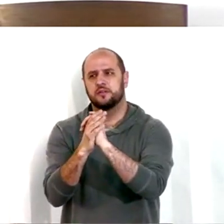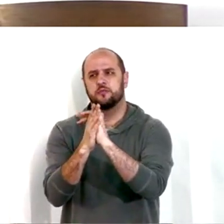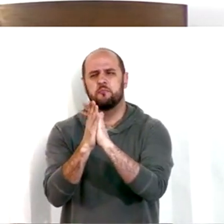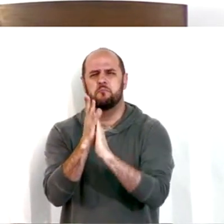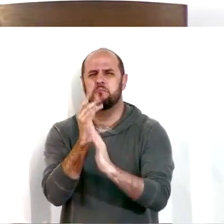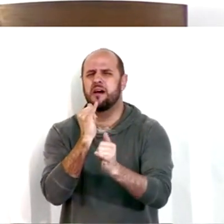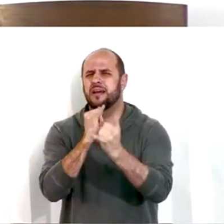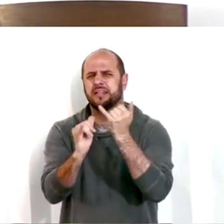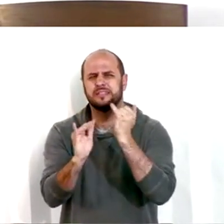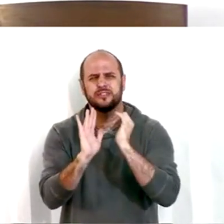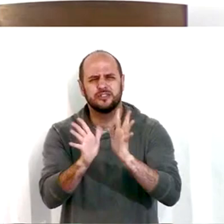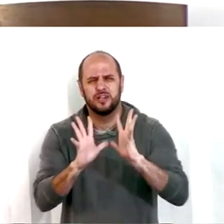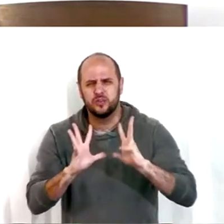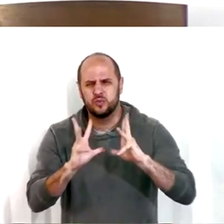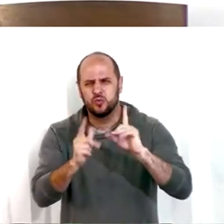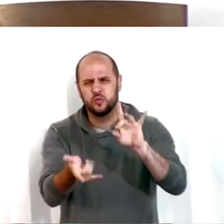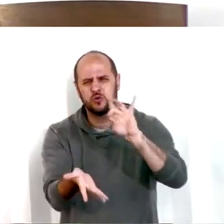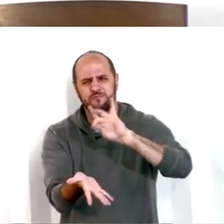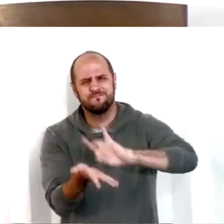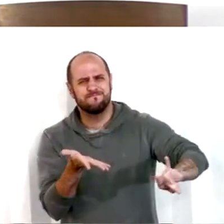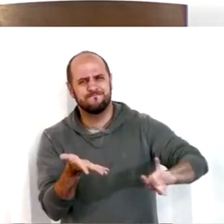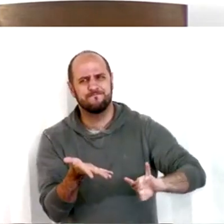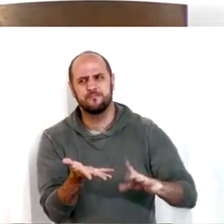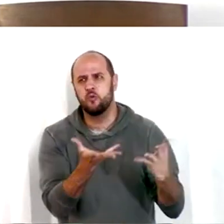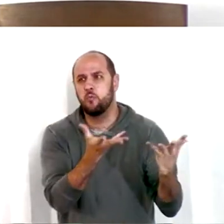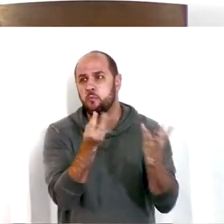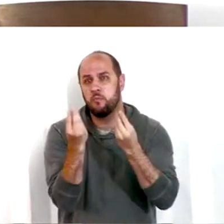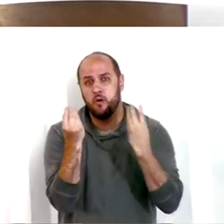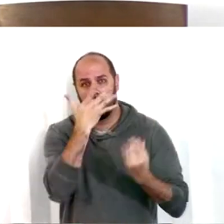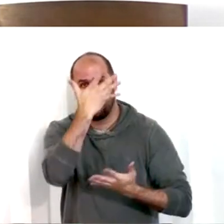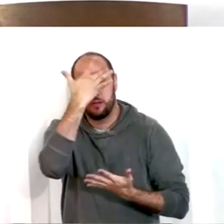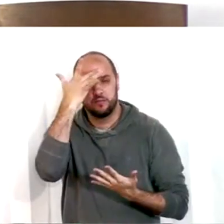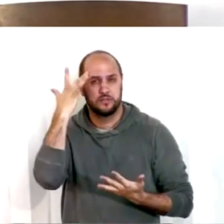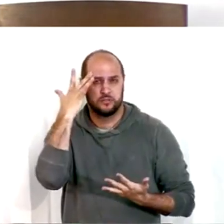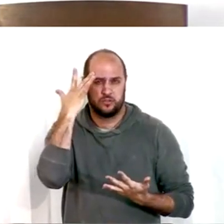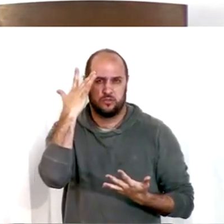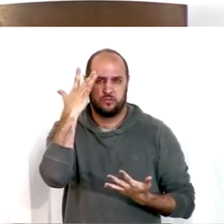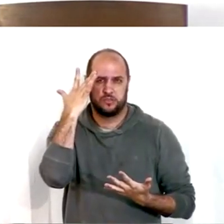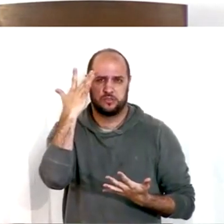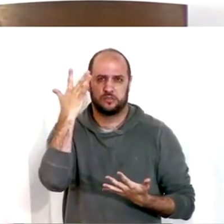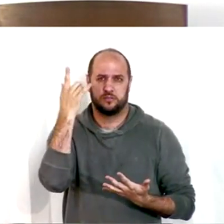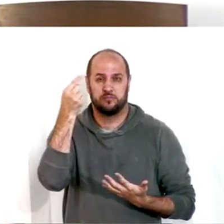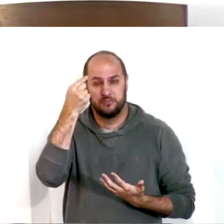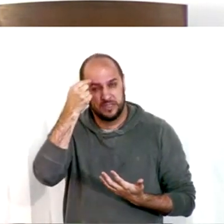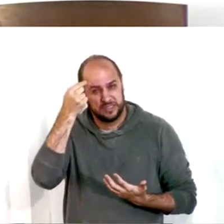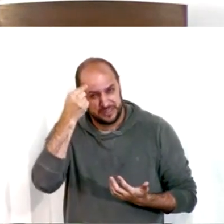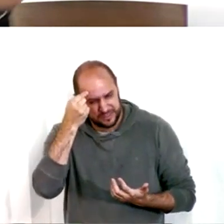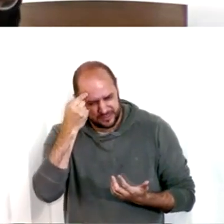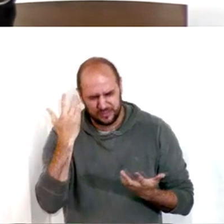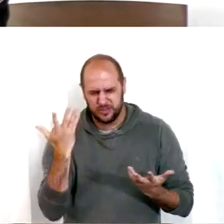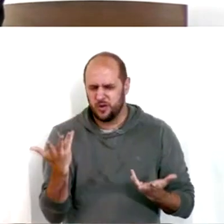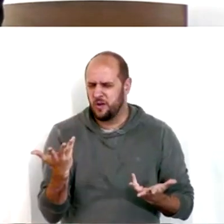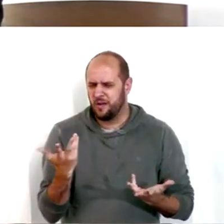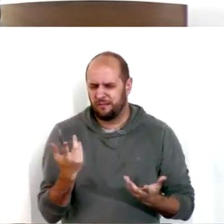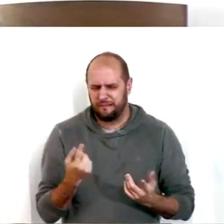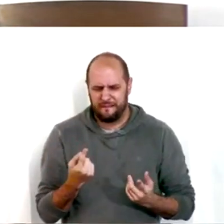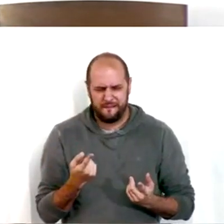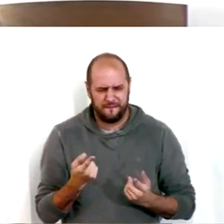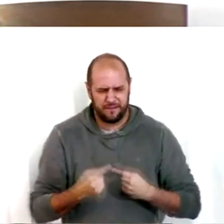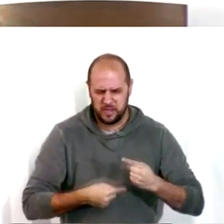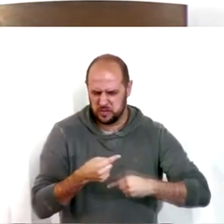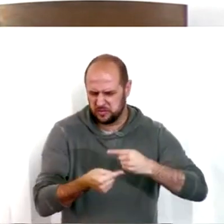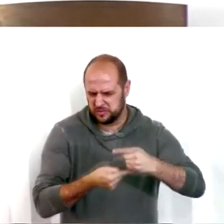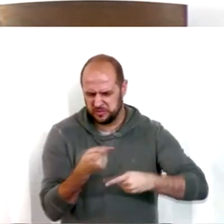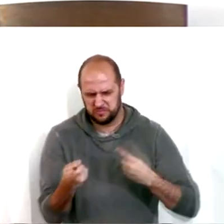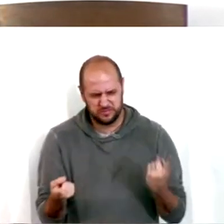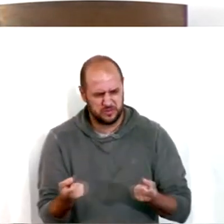quase completamente abandonado por muitos, trazendo assim consequências drásticas